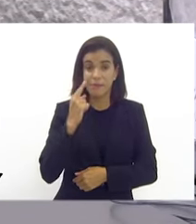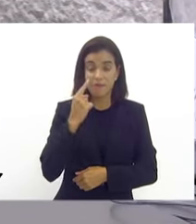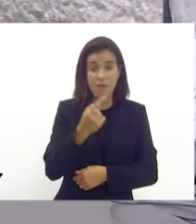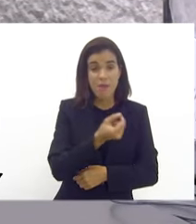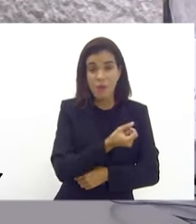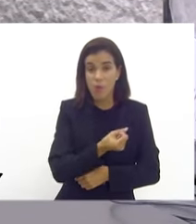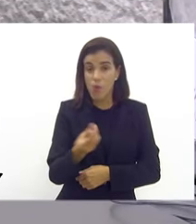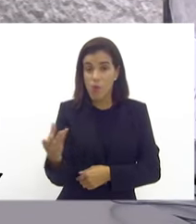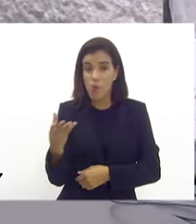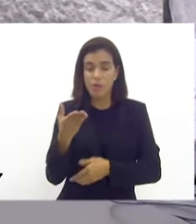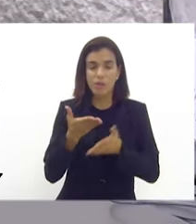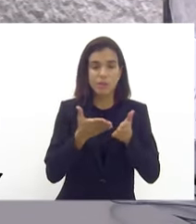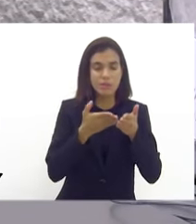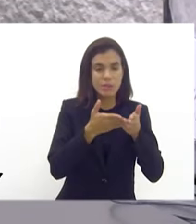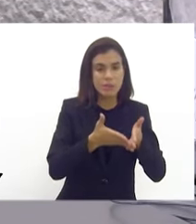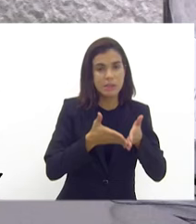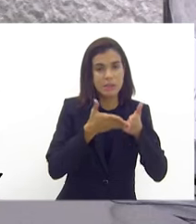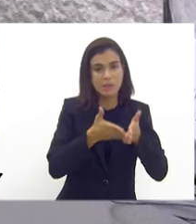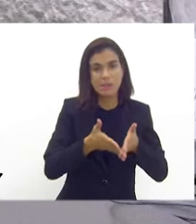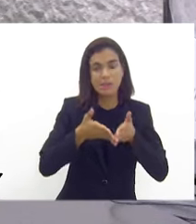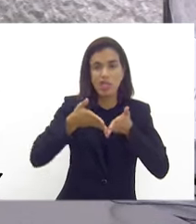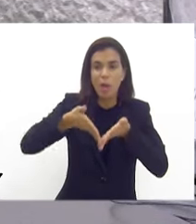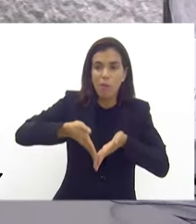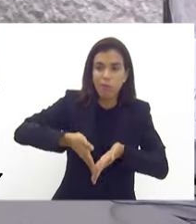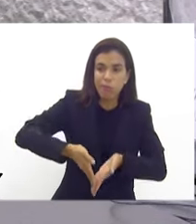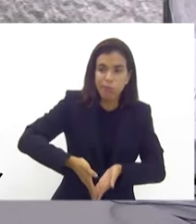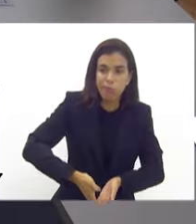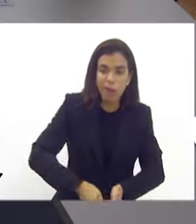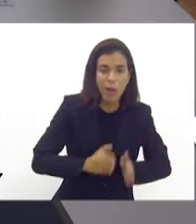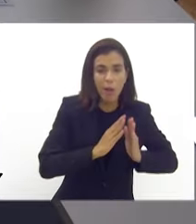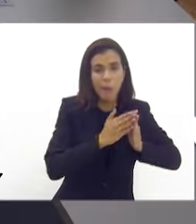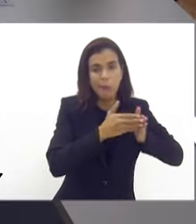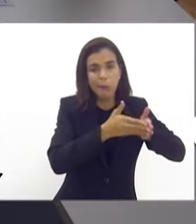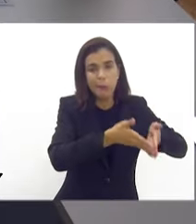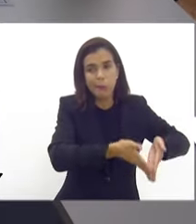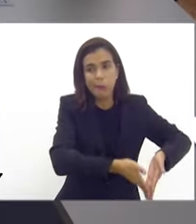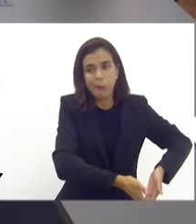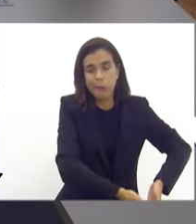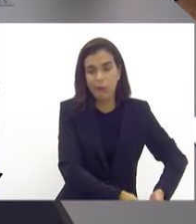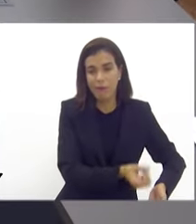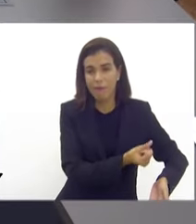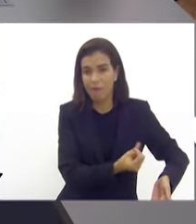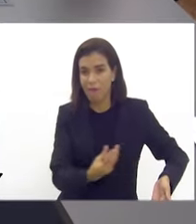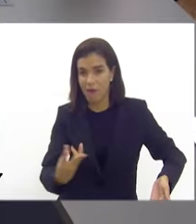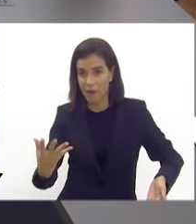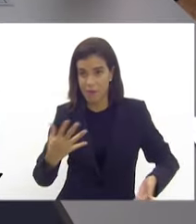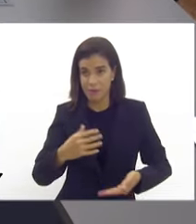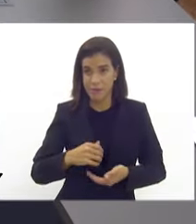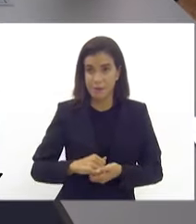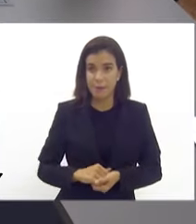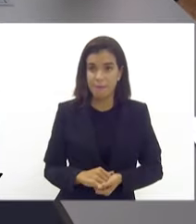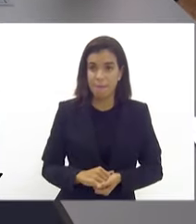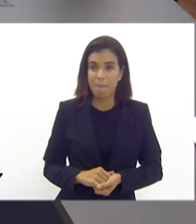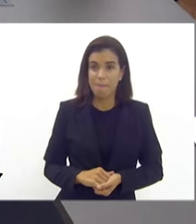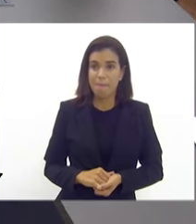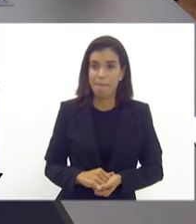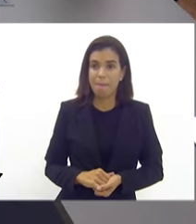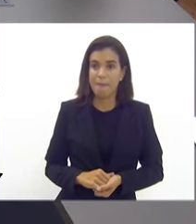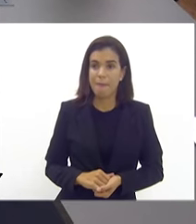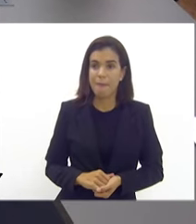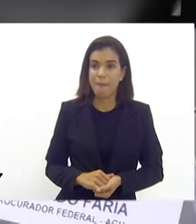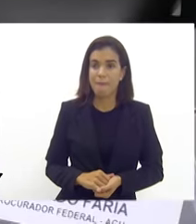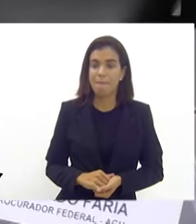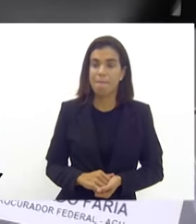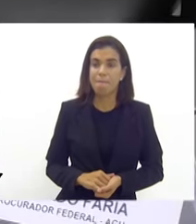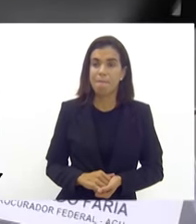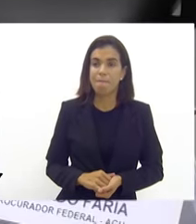embarcações eh fundeadas bom eh a pergunta eu até trouxe algumas aqui a gente vem